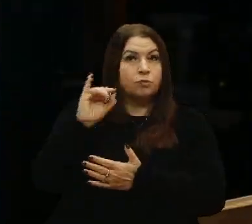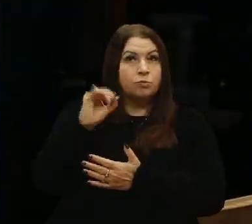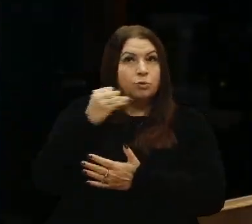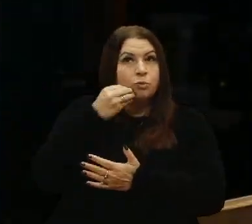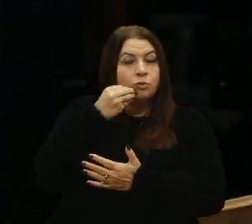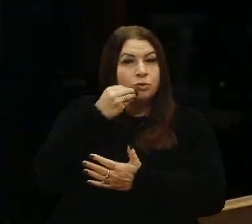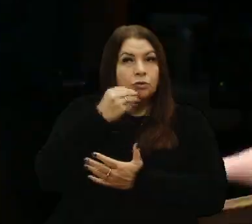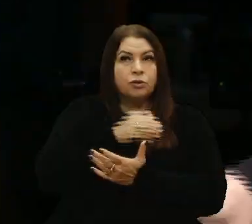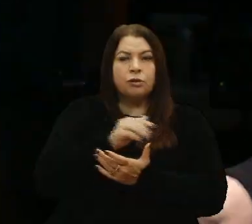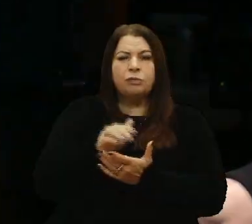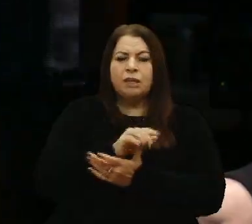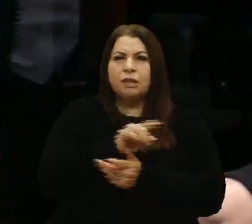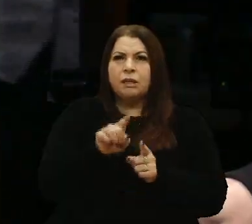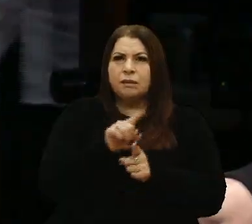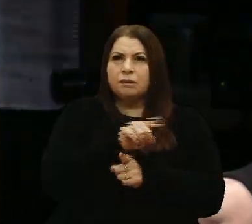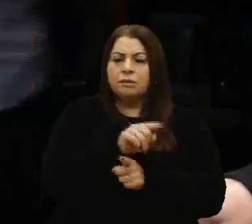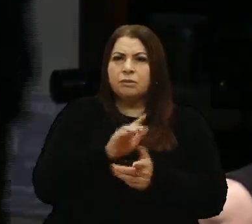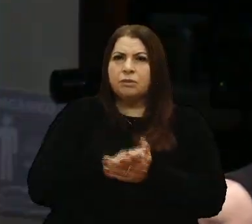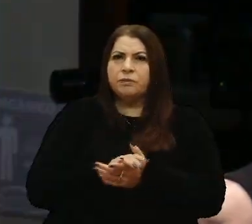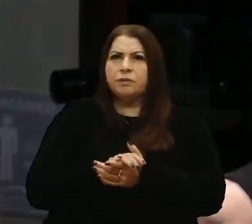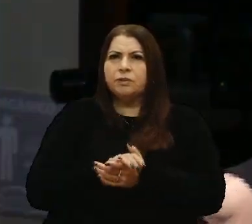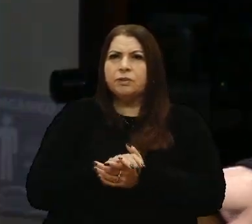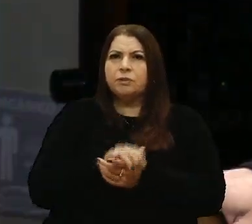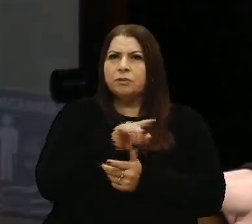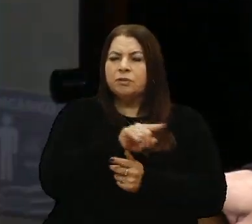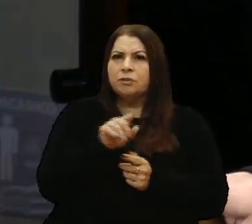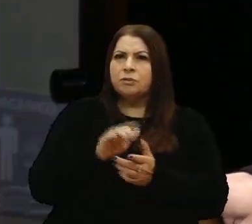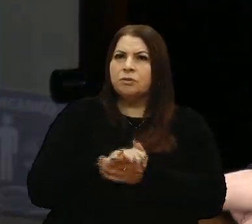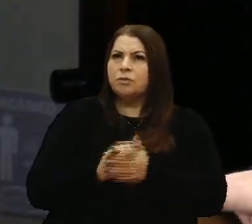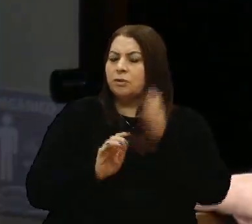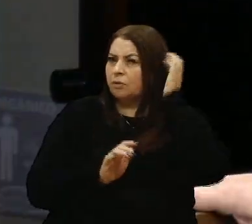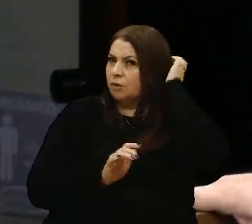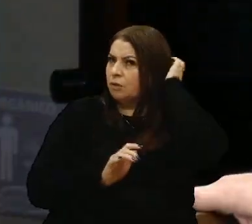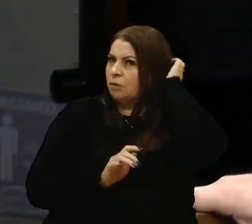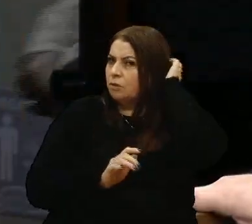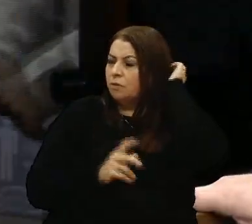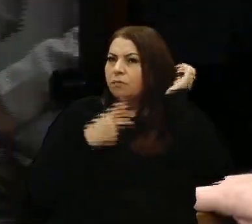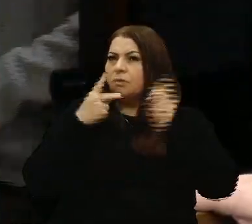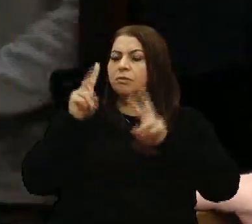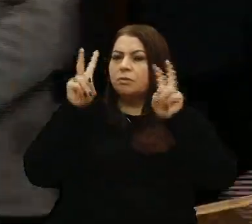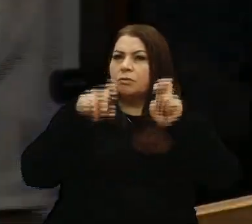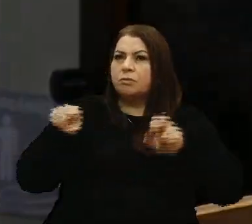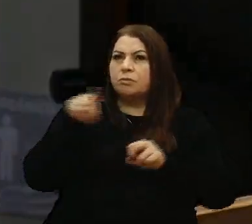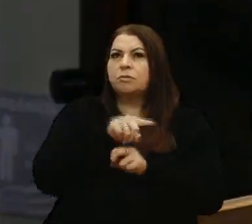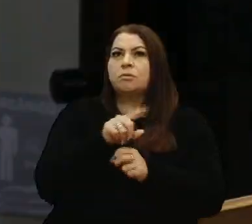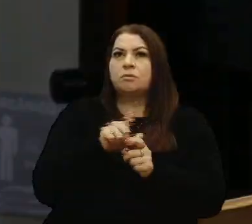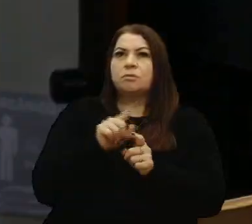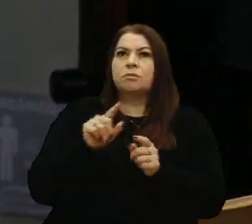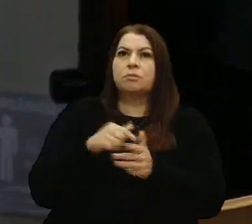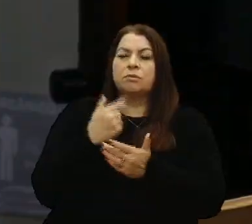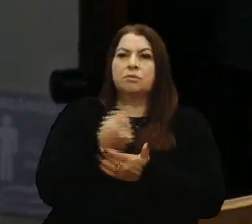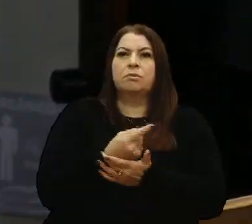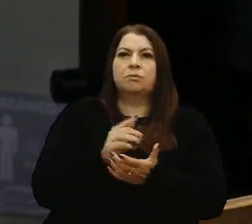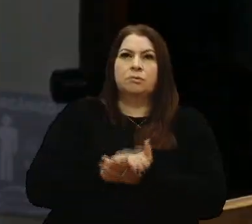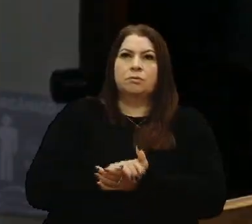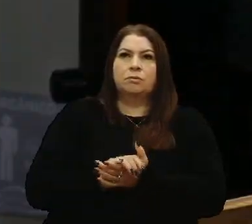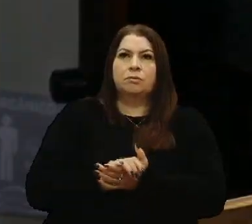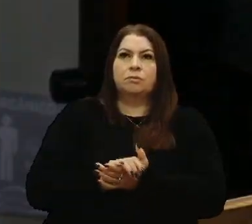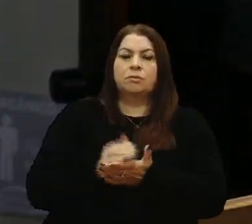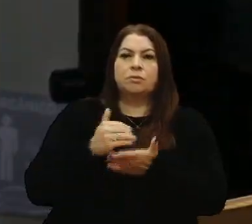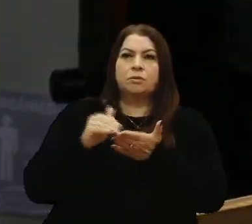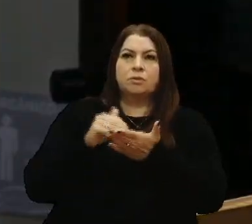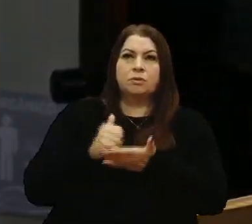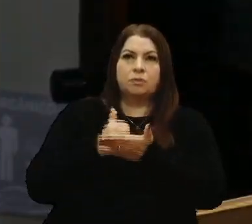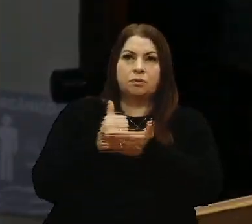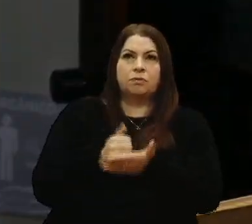oportunidade e esteve conosco para tratar desse tema. Participarão também, creio eu, o secretário adjunto do